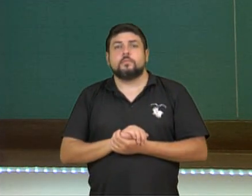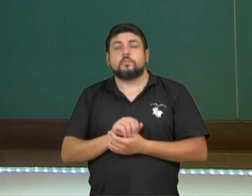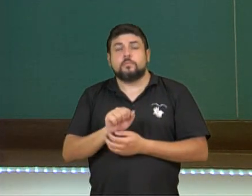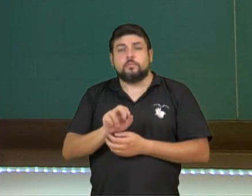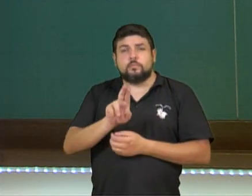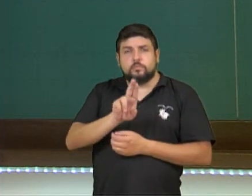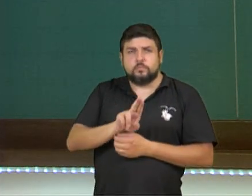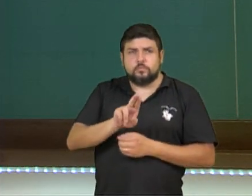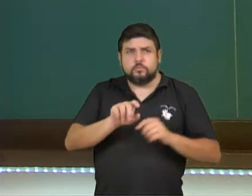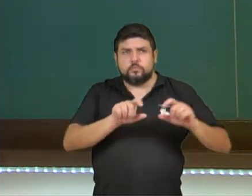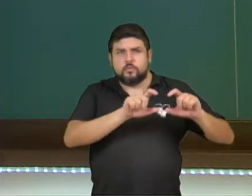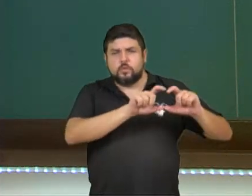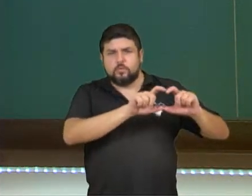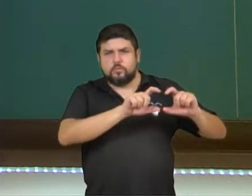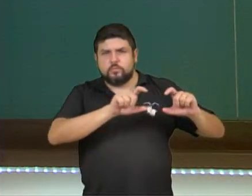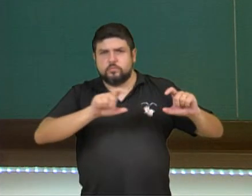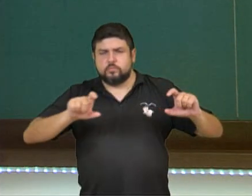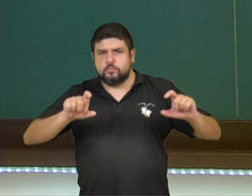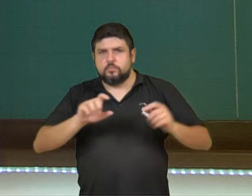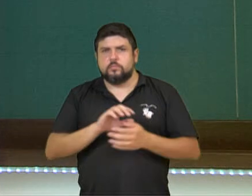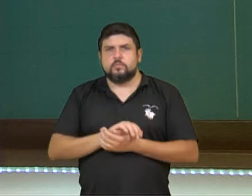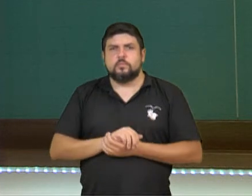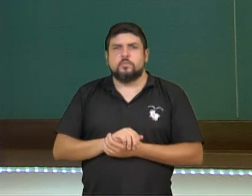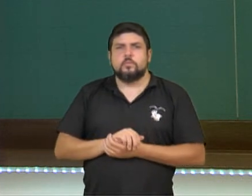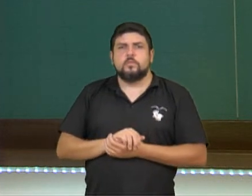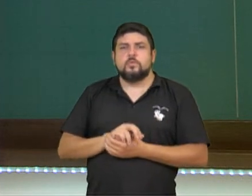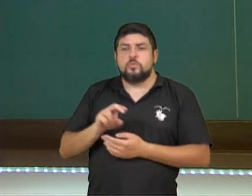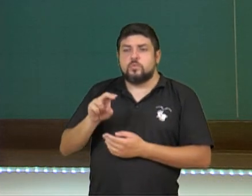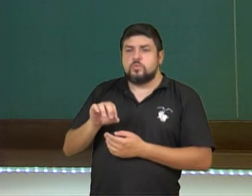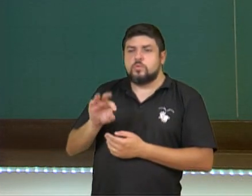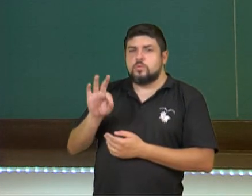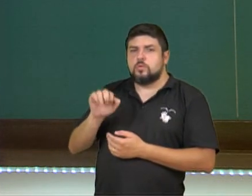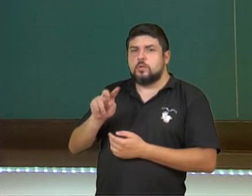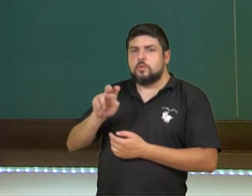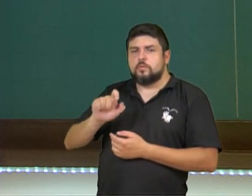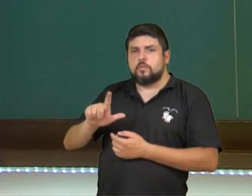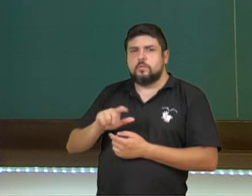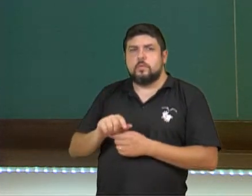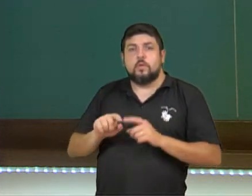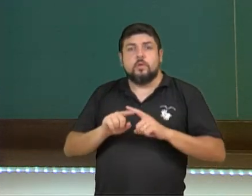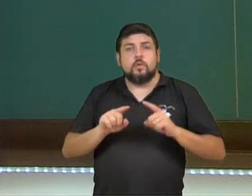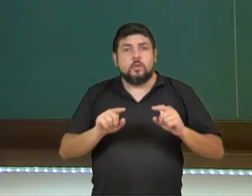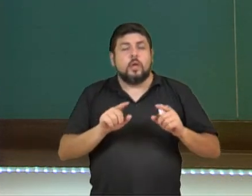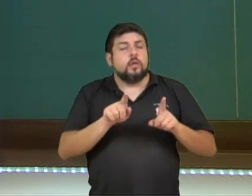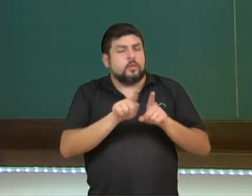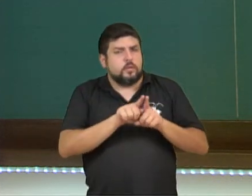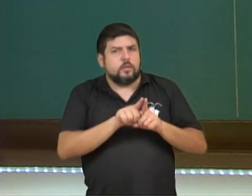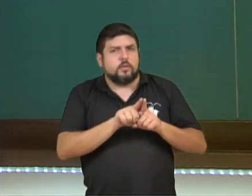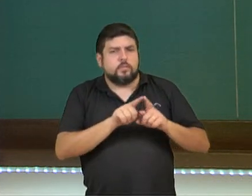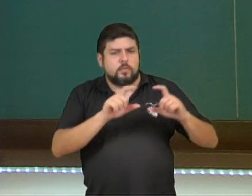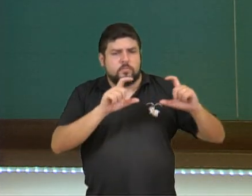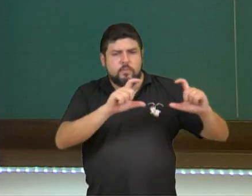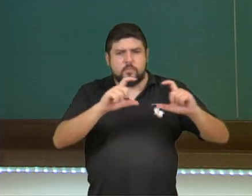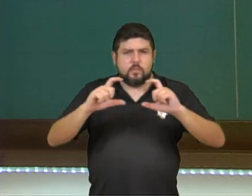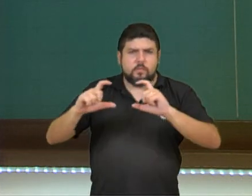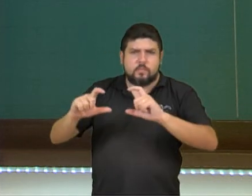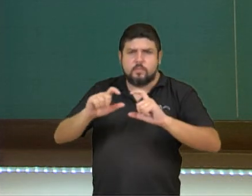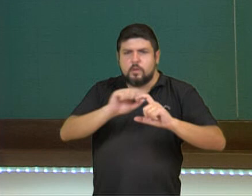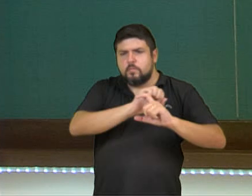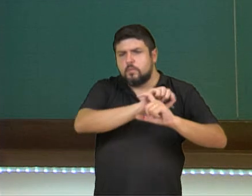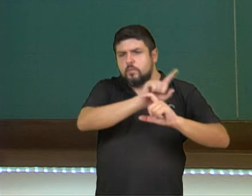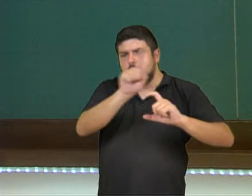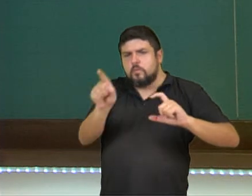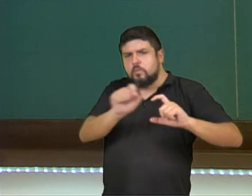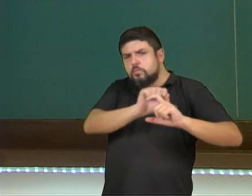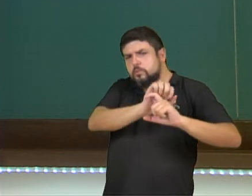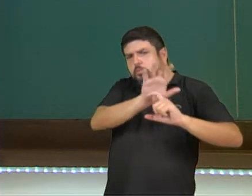notável, ok? A outra forma seria distributiva, mas ela dá muita conta. O produto notável é mais fácil, você não faz tanta